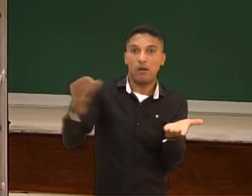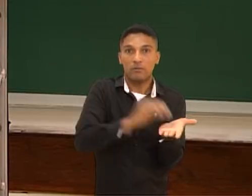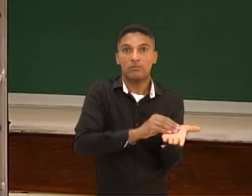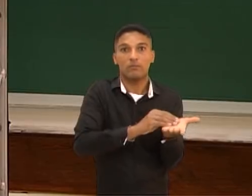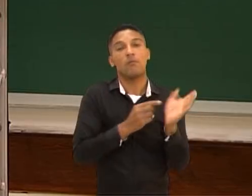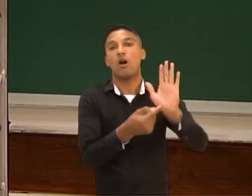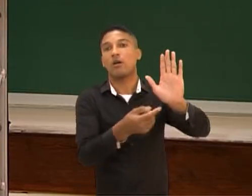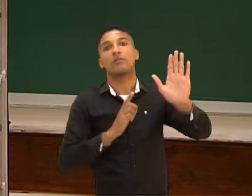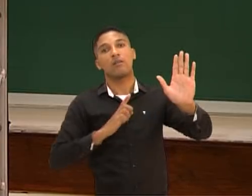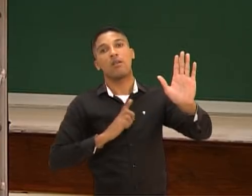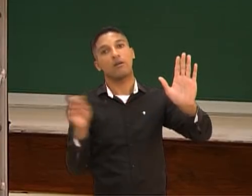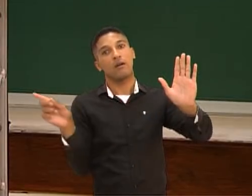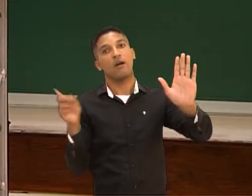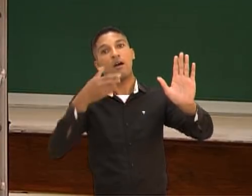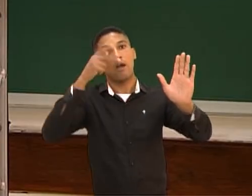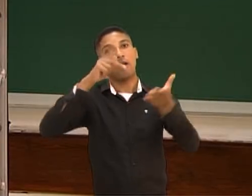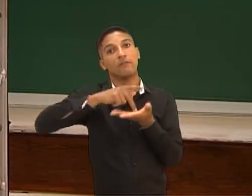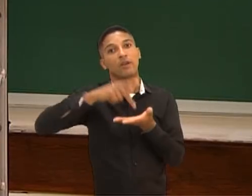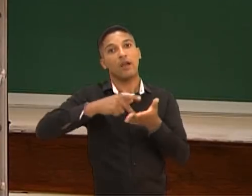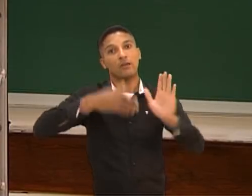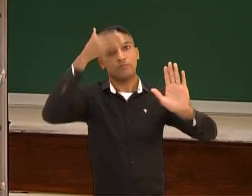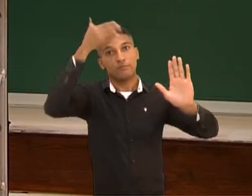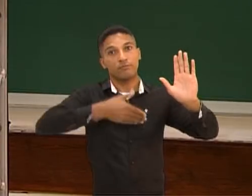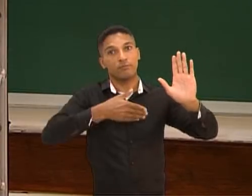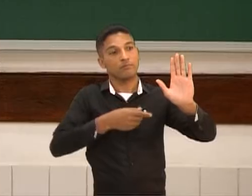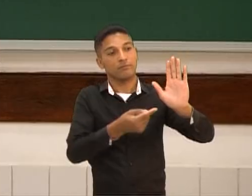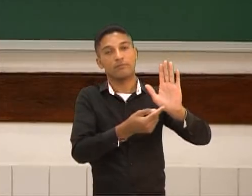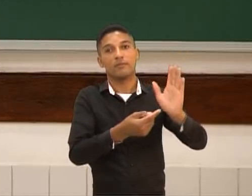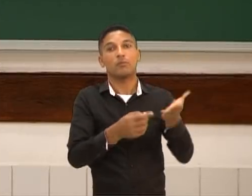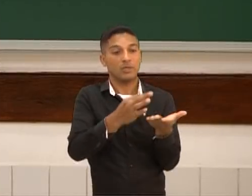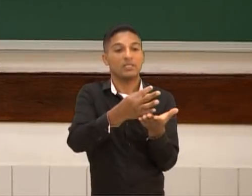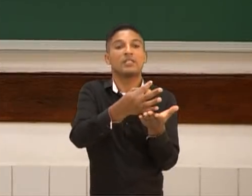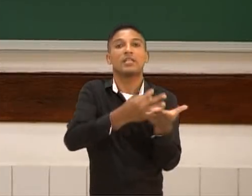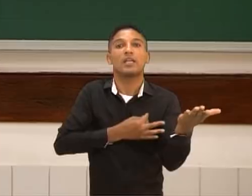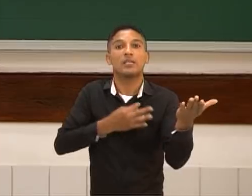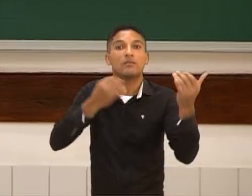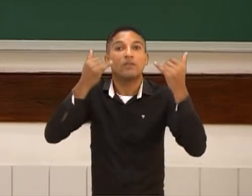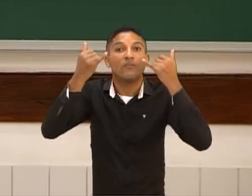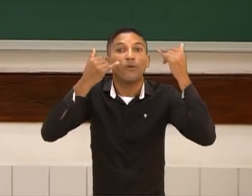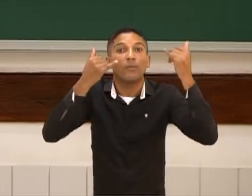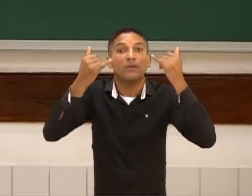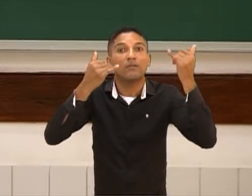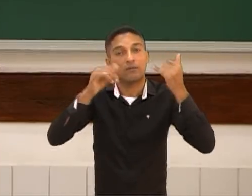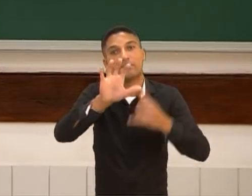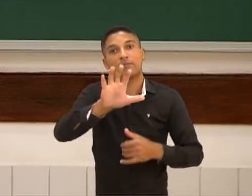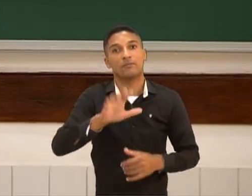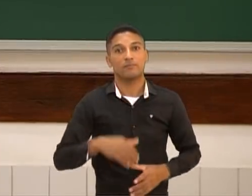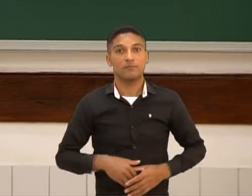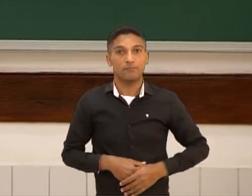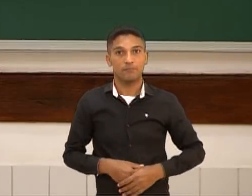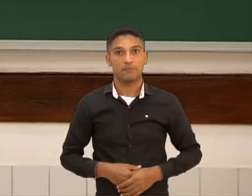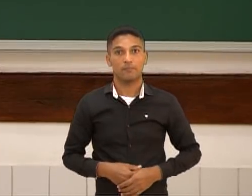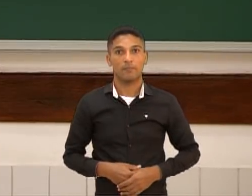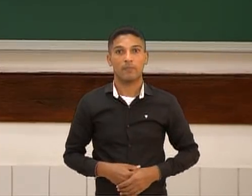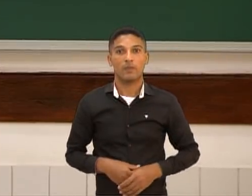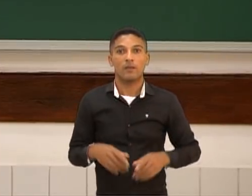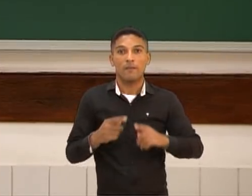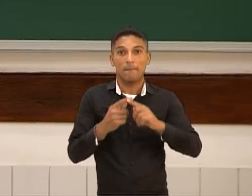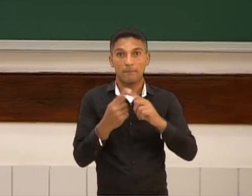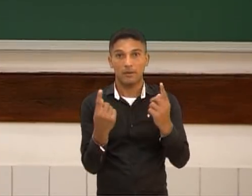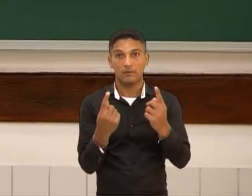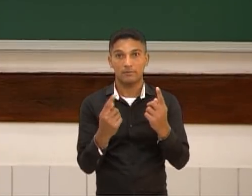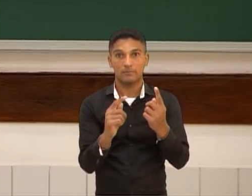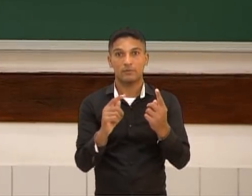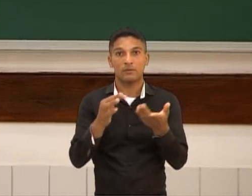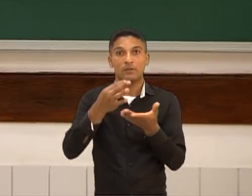ou seja, cada frase que vai compor um texto informativo não pode ter ambiguidades, né? O leitor não pode ficar